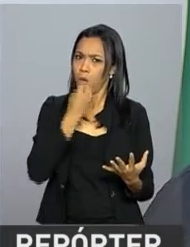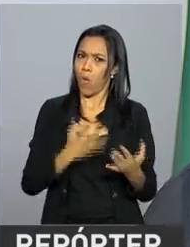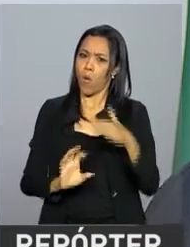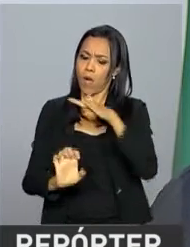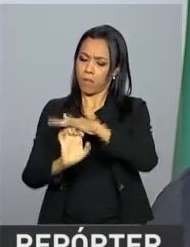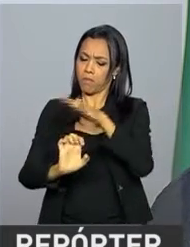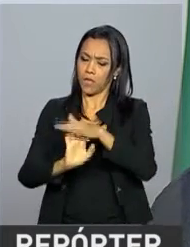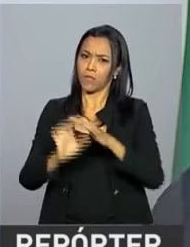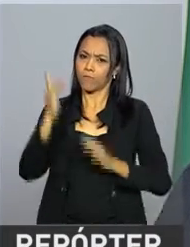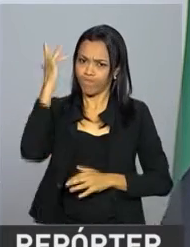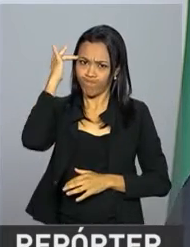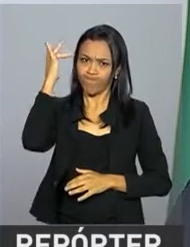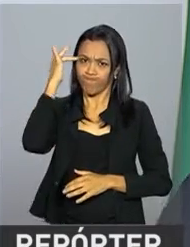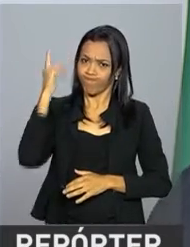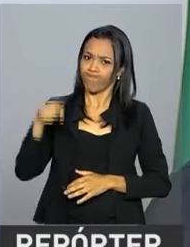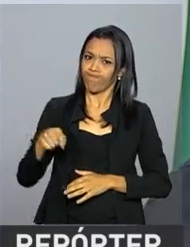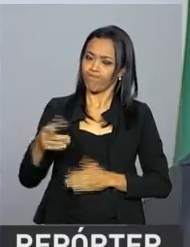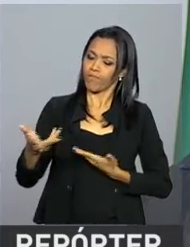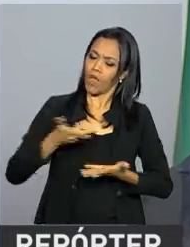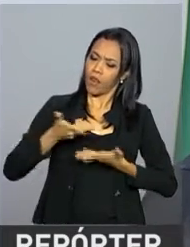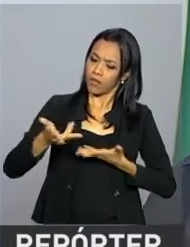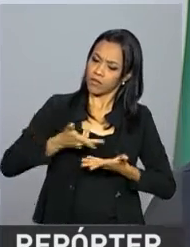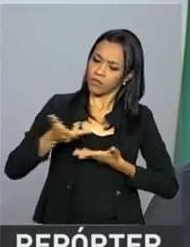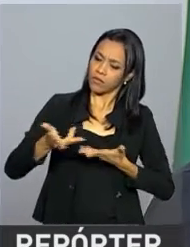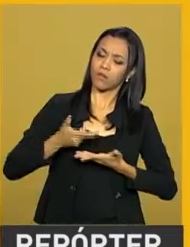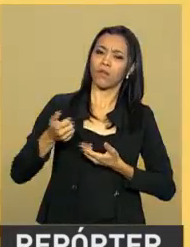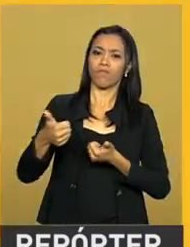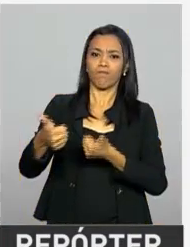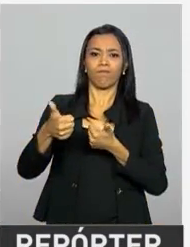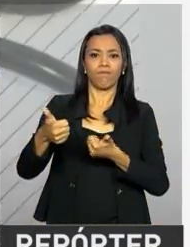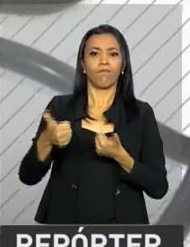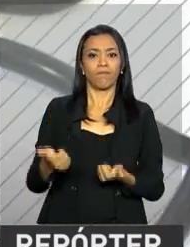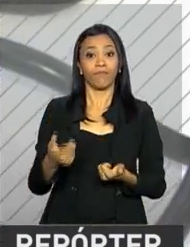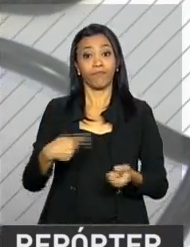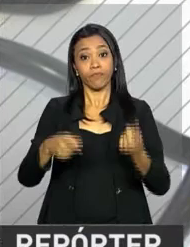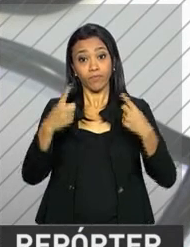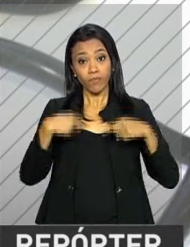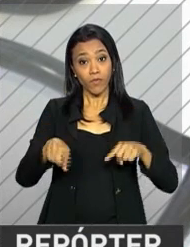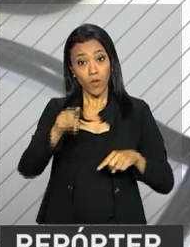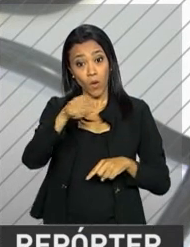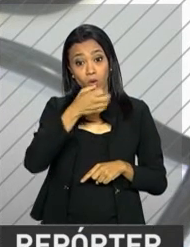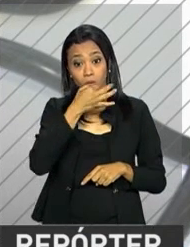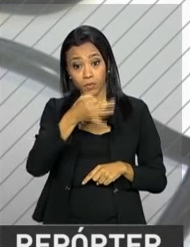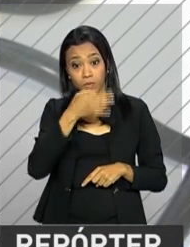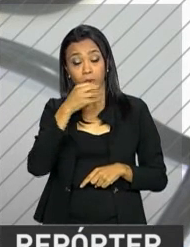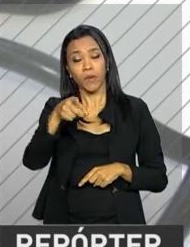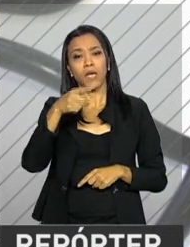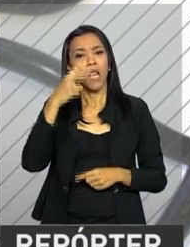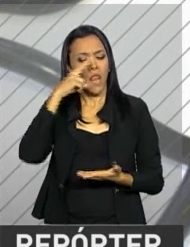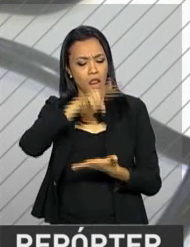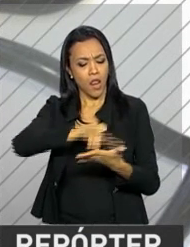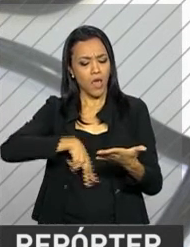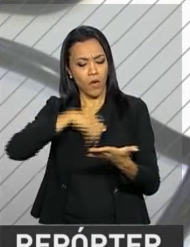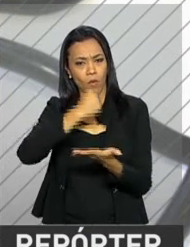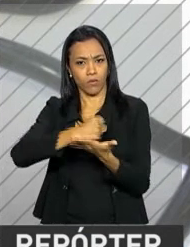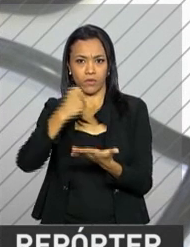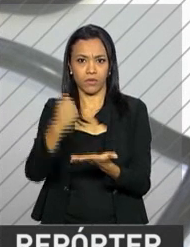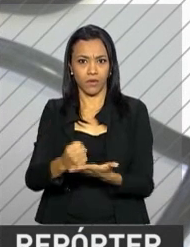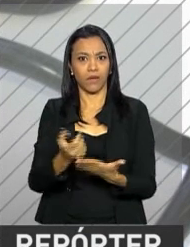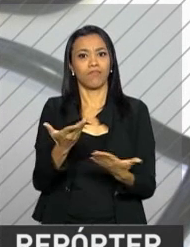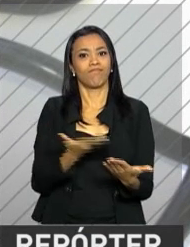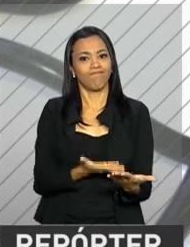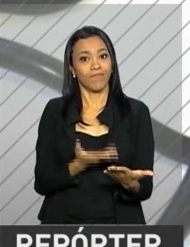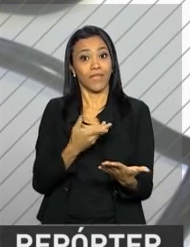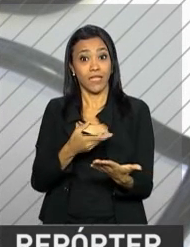procuram praticar uma relação de consumo saudável. Outra dica é ler com cuidado os contratos. Neles devem ter